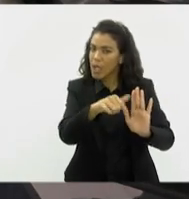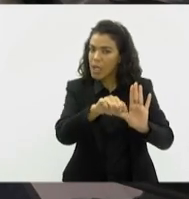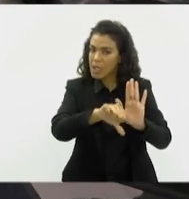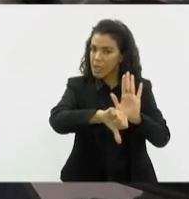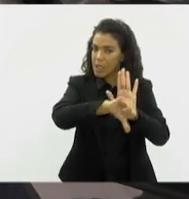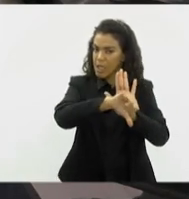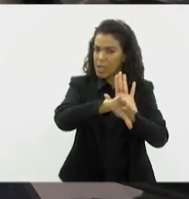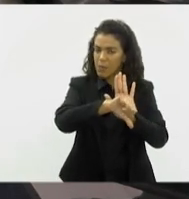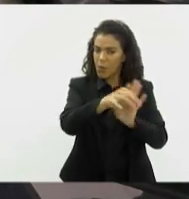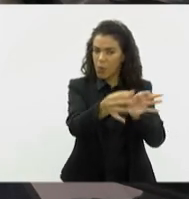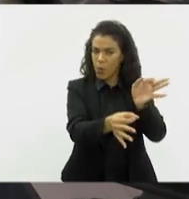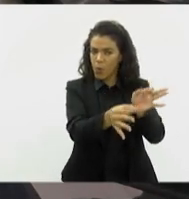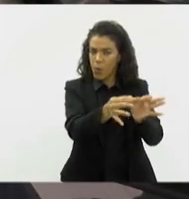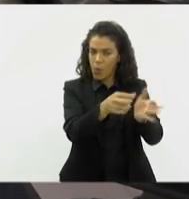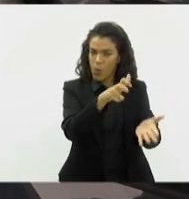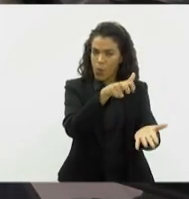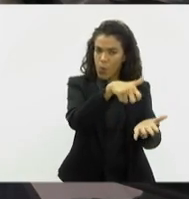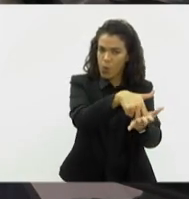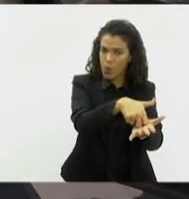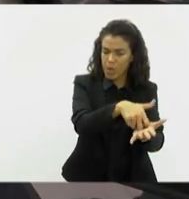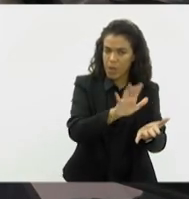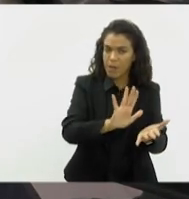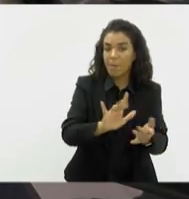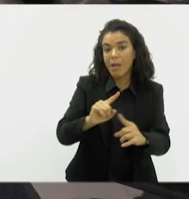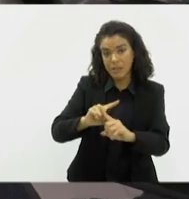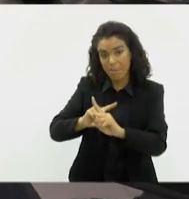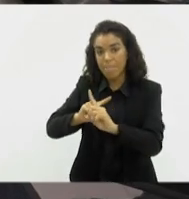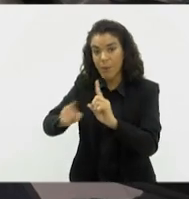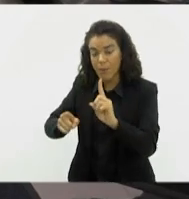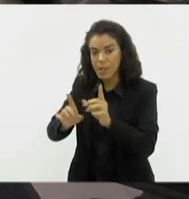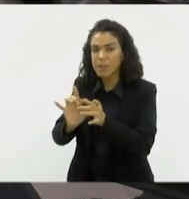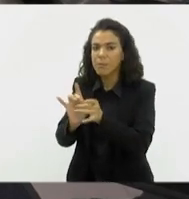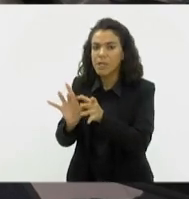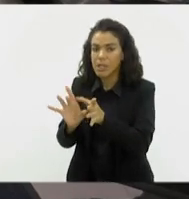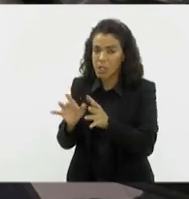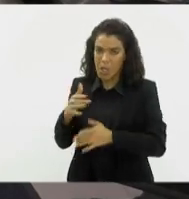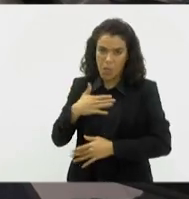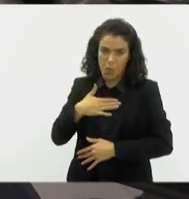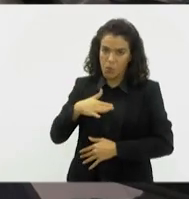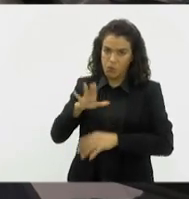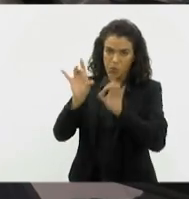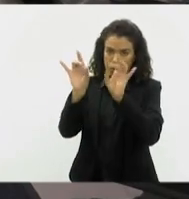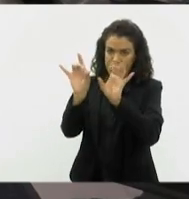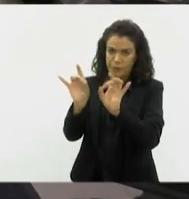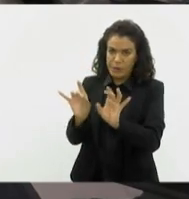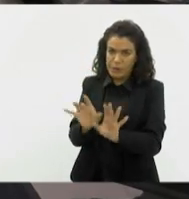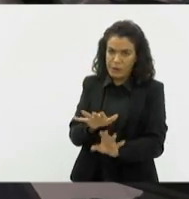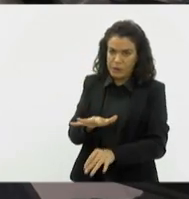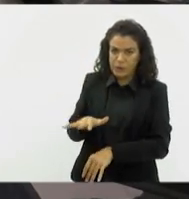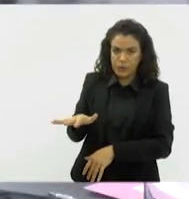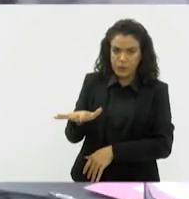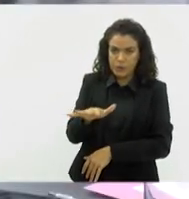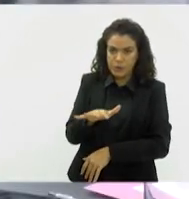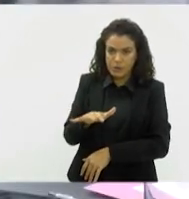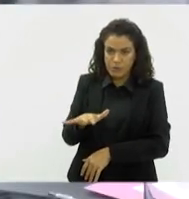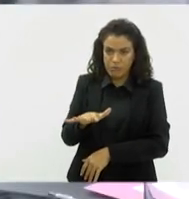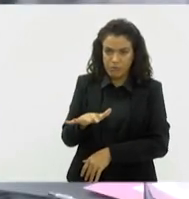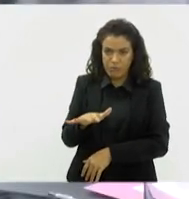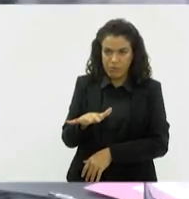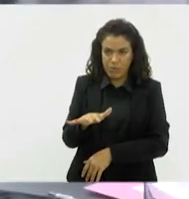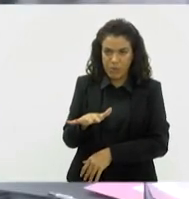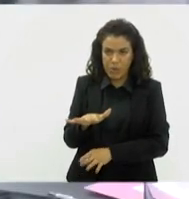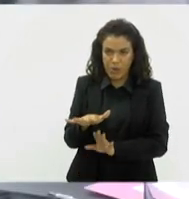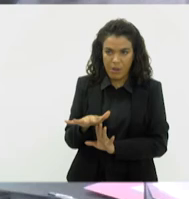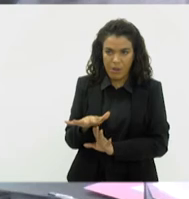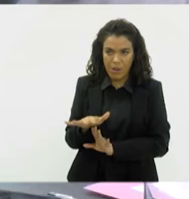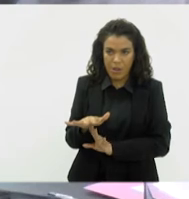delito, seria um ambiente de privação de liberdade. Sim. Eu não sou um especialista no setor, no tema. Não sei se o mecanismo alguma